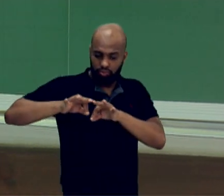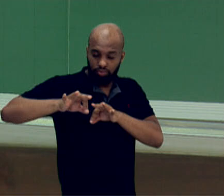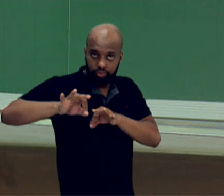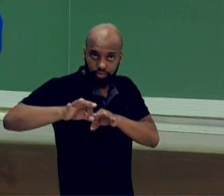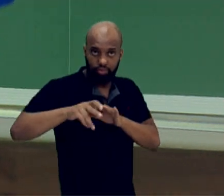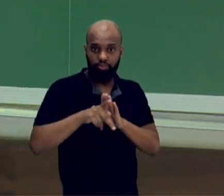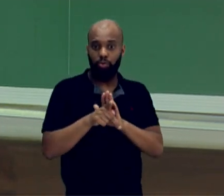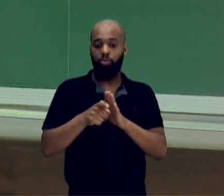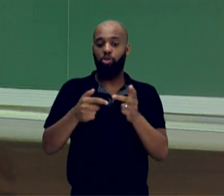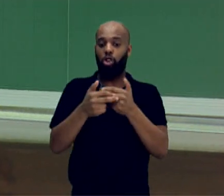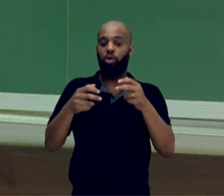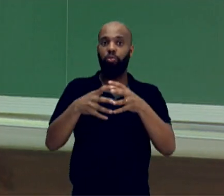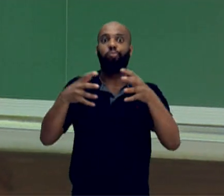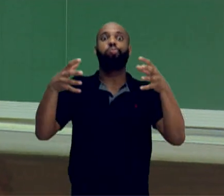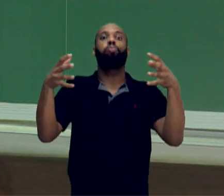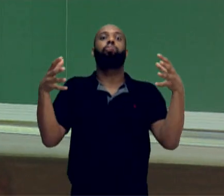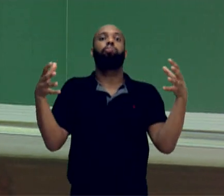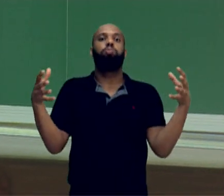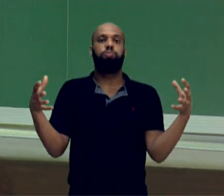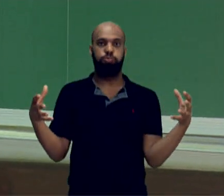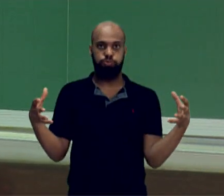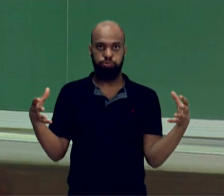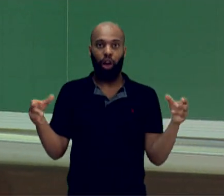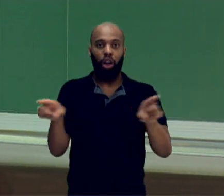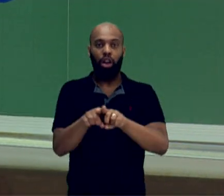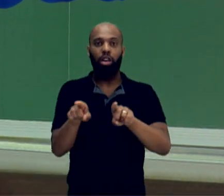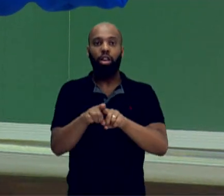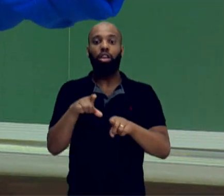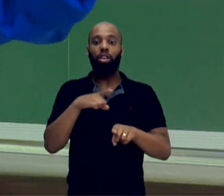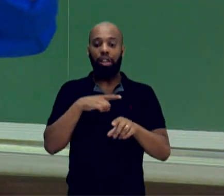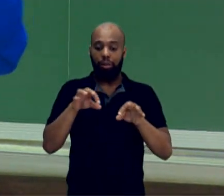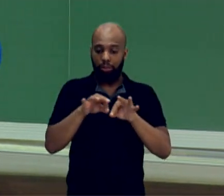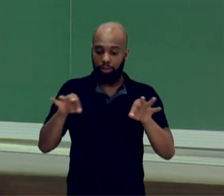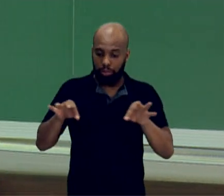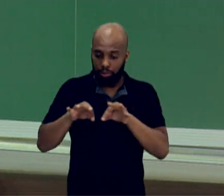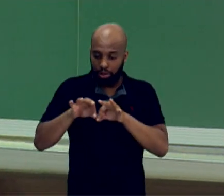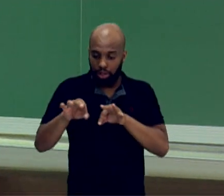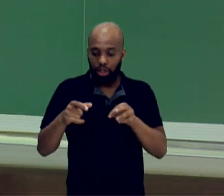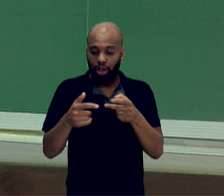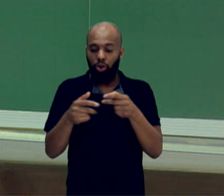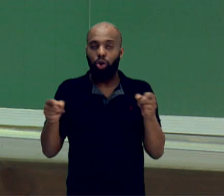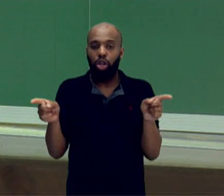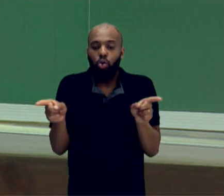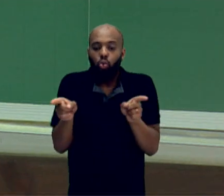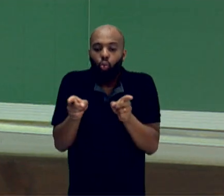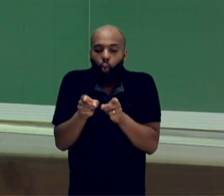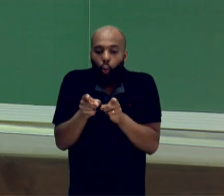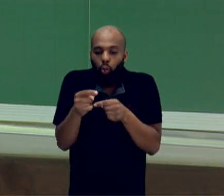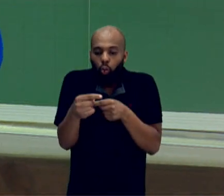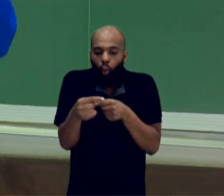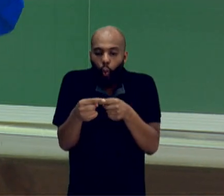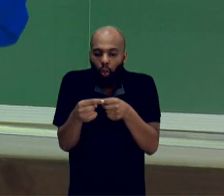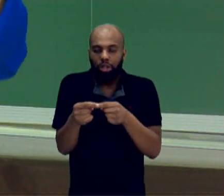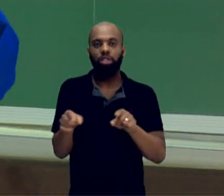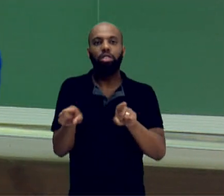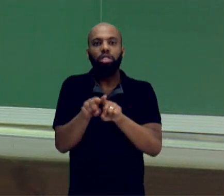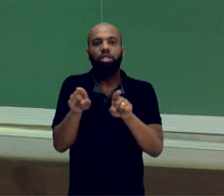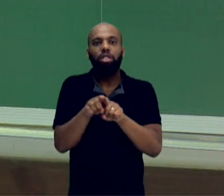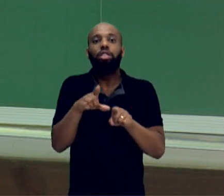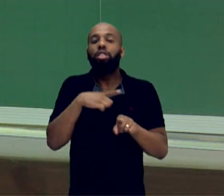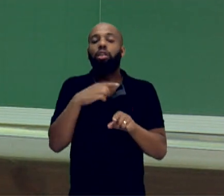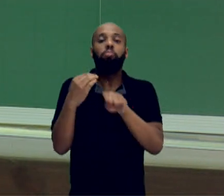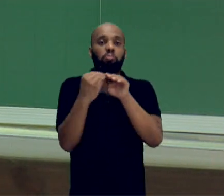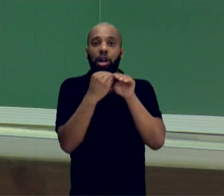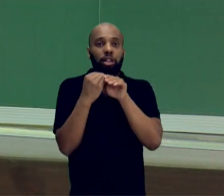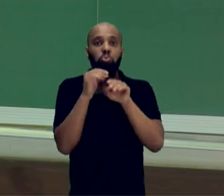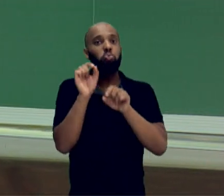para coisas grandes, existem unidades de medidas para coisas pequenininhas e existe o meu padrão,